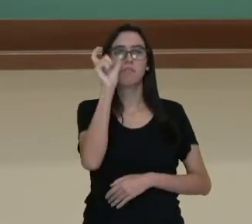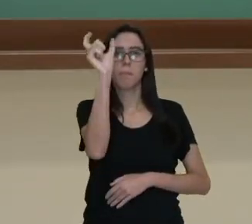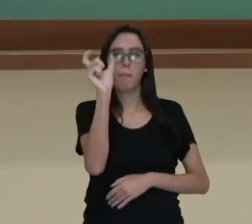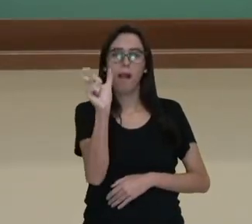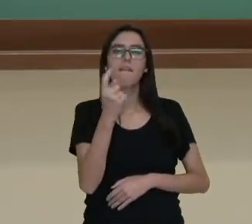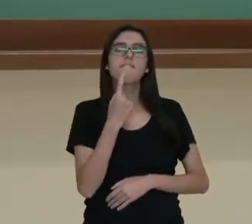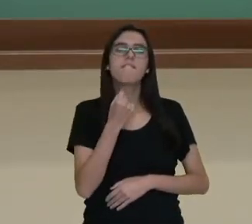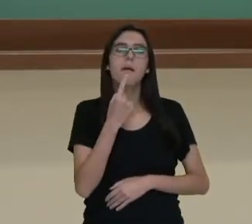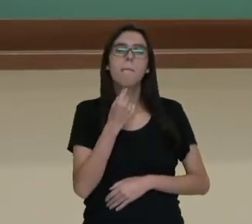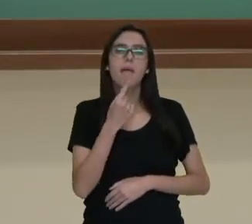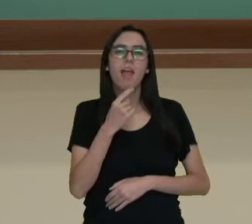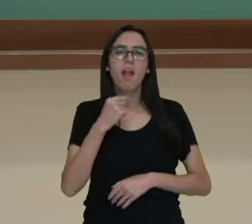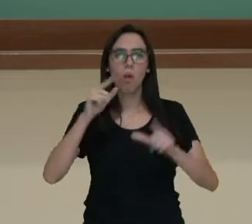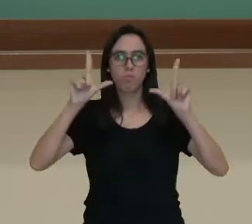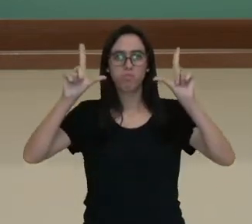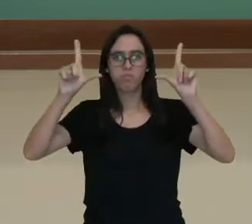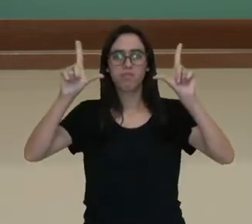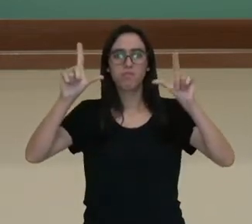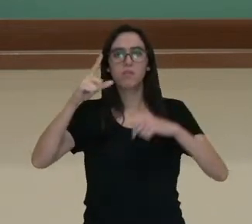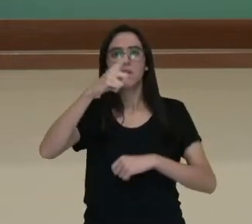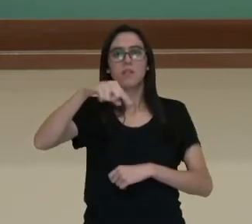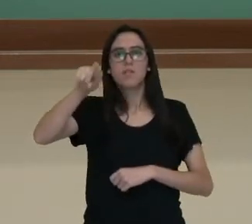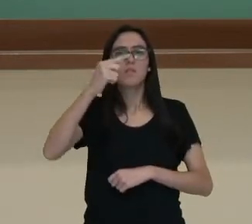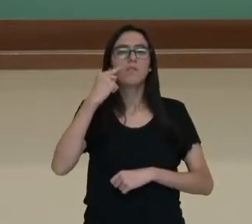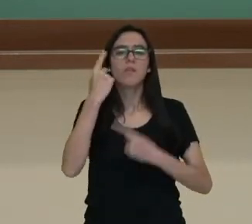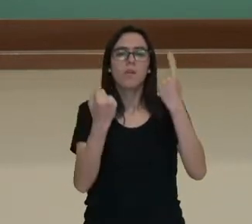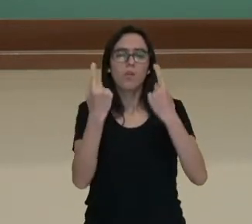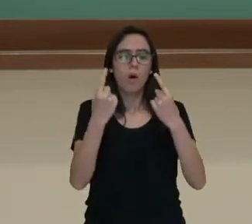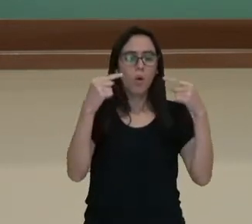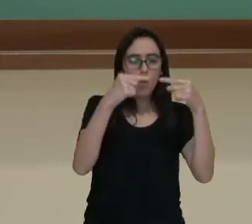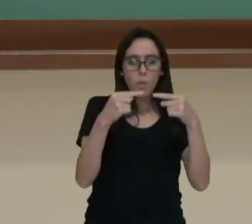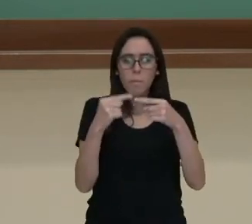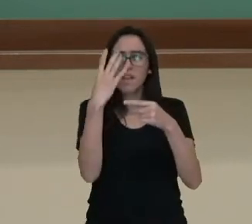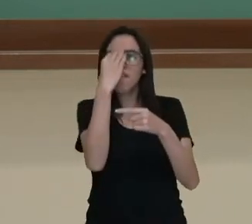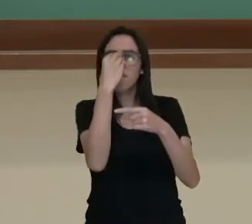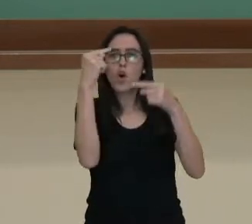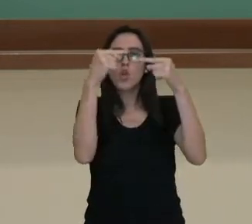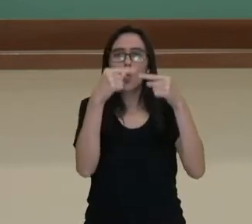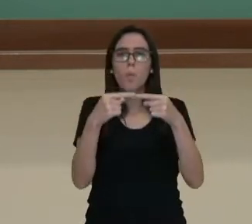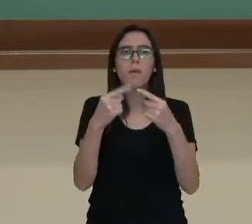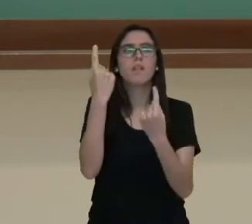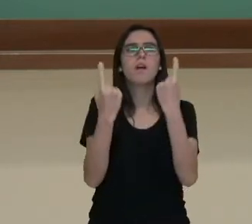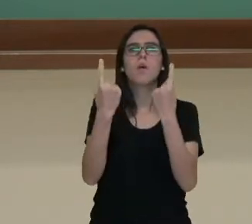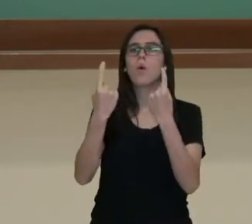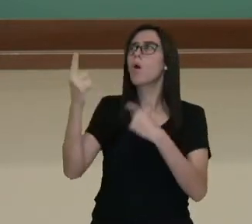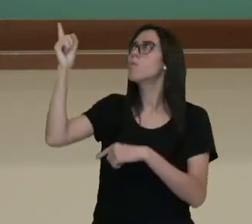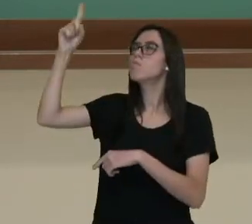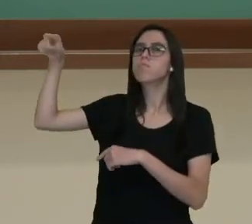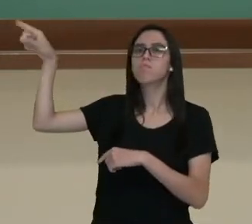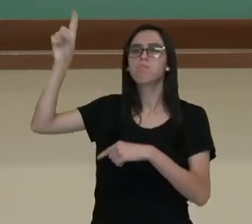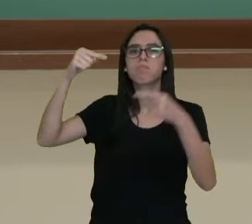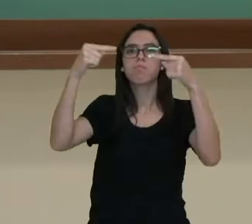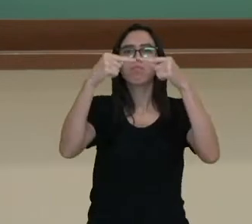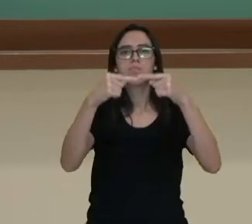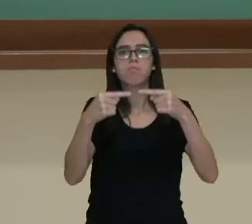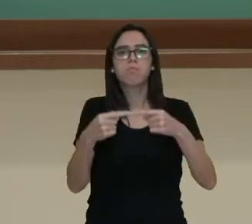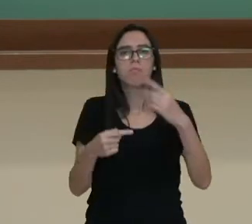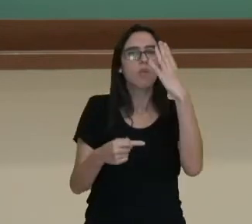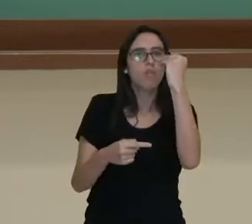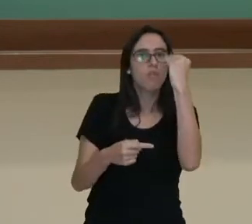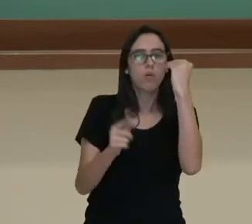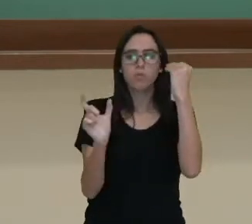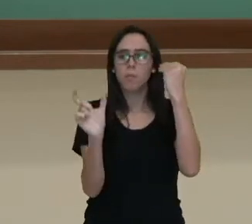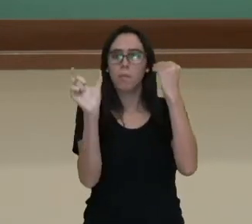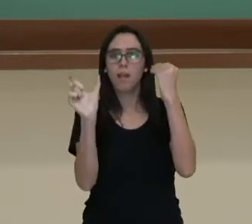palavrinhas. Vocês vão fazer a enumeração ali de acordo com a imagem. Qual é a palavra que vem antes, né? Observando sempre